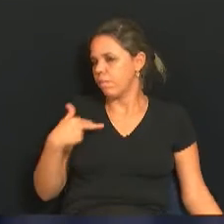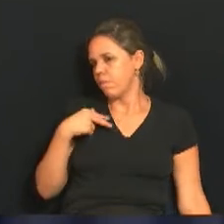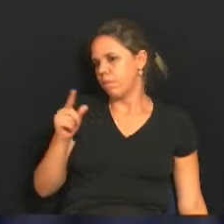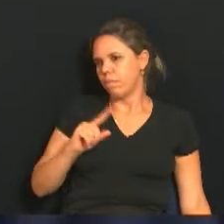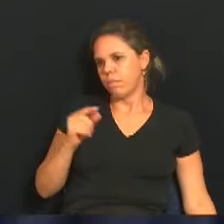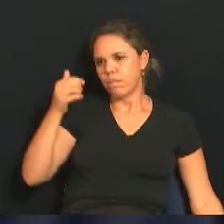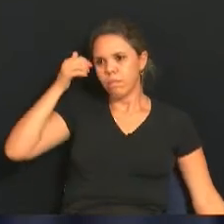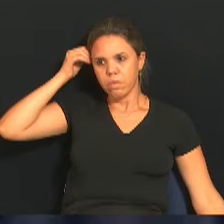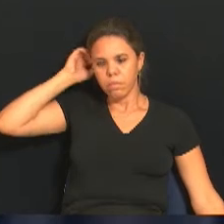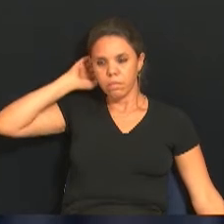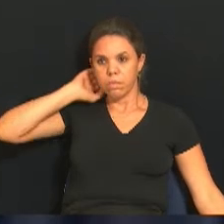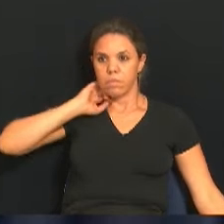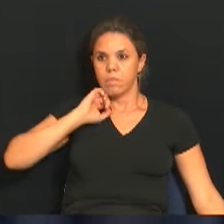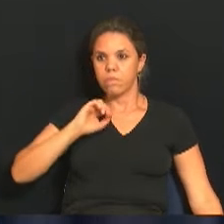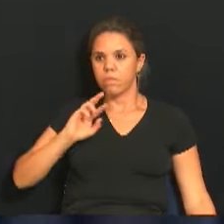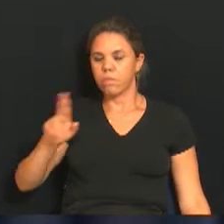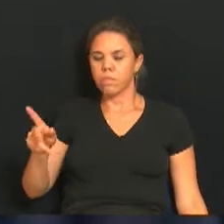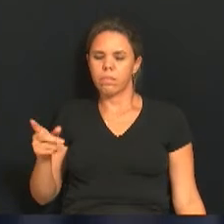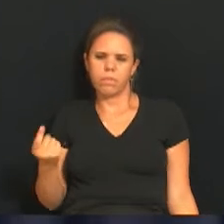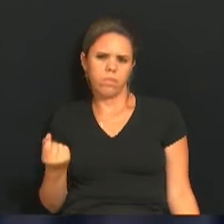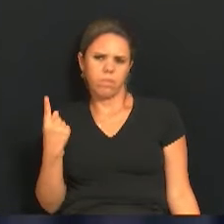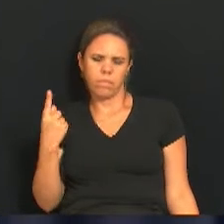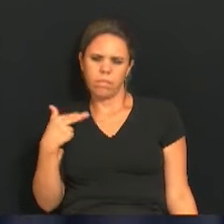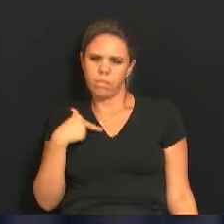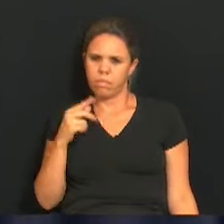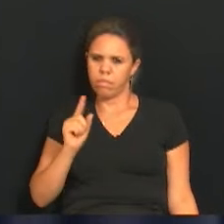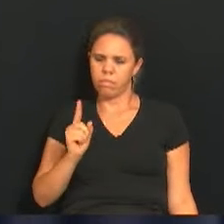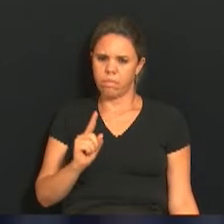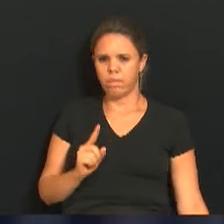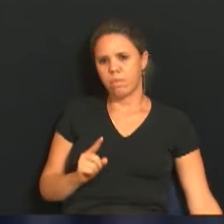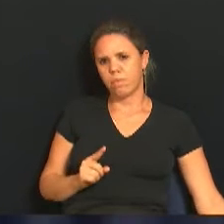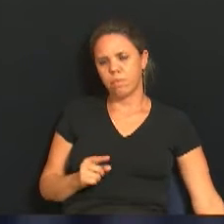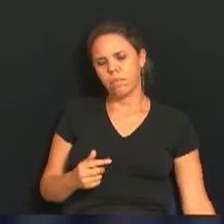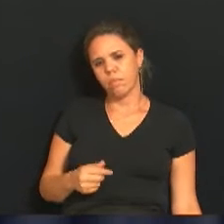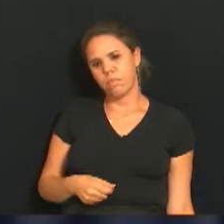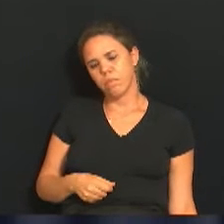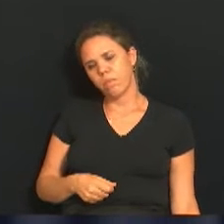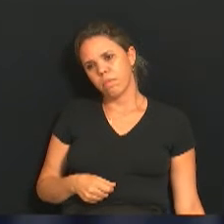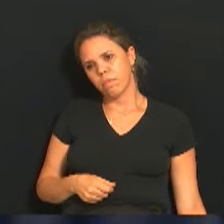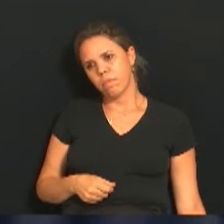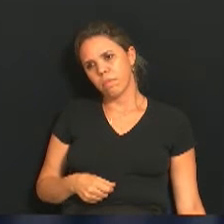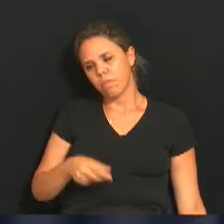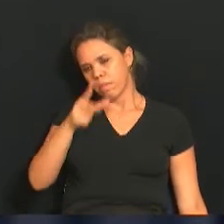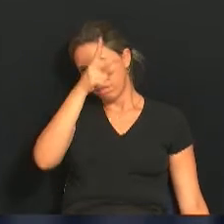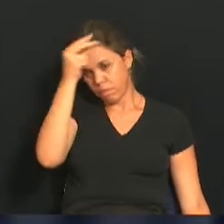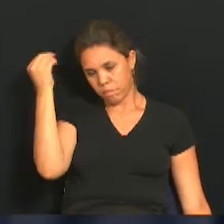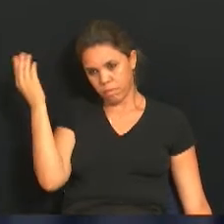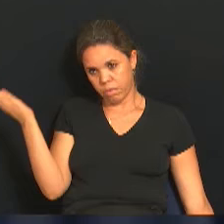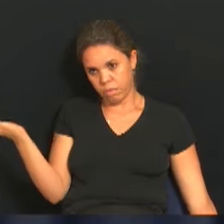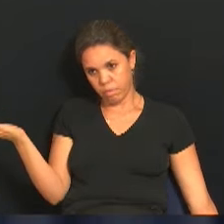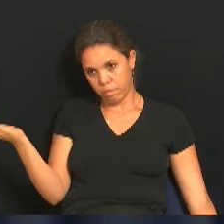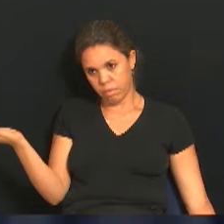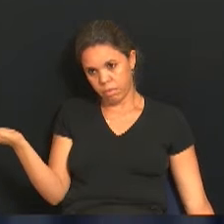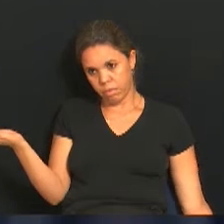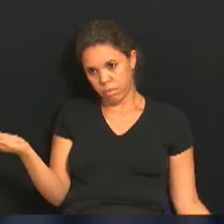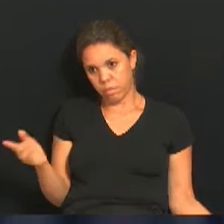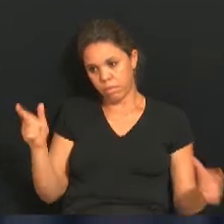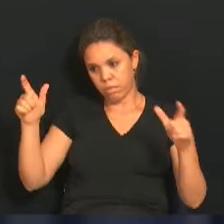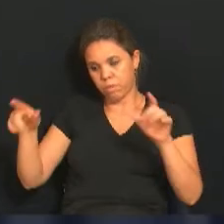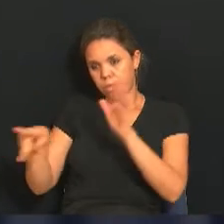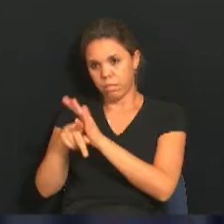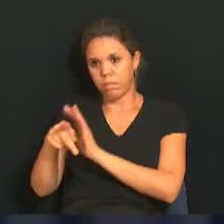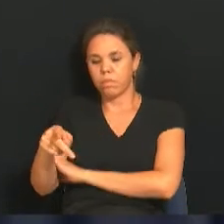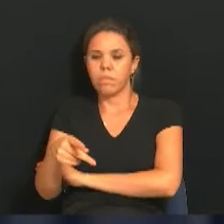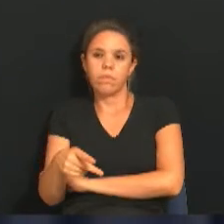já pensava um pouquinho nisso daí, de realmente ter essa proibição, mas que a prefeitura disponibilizasse um local que não